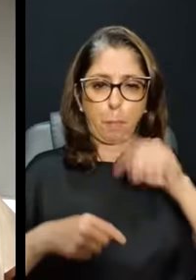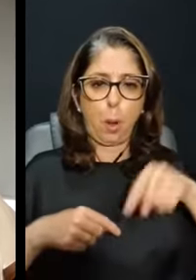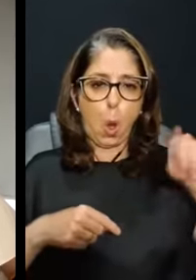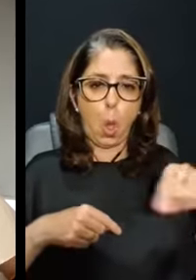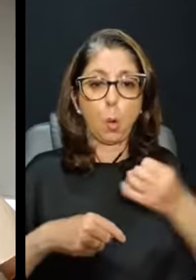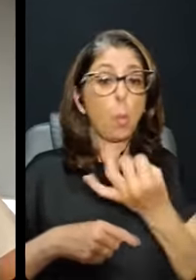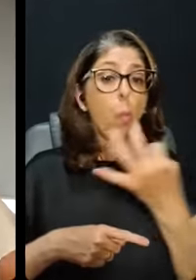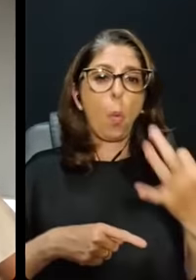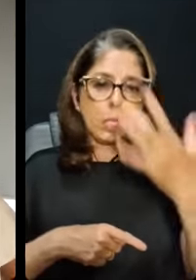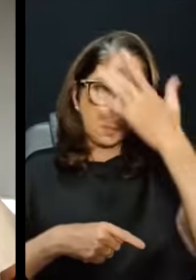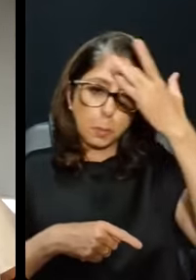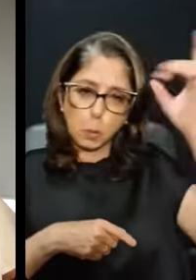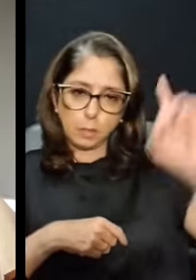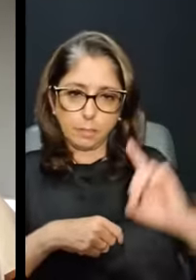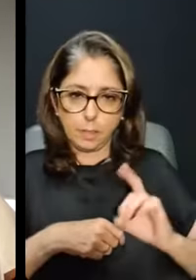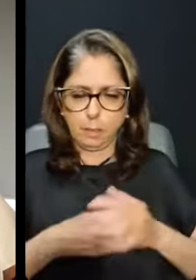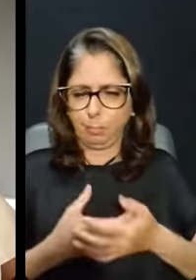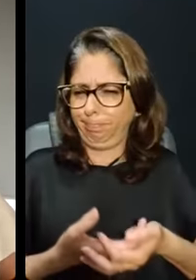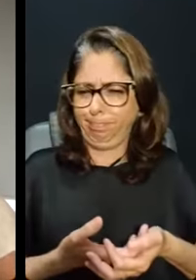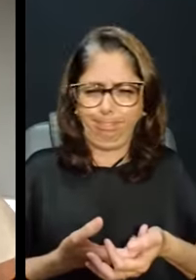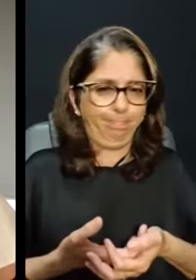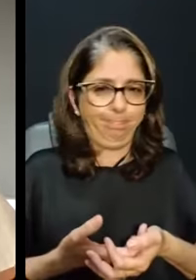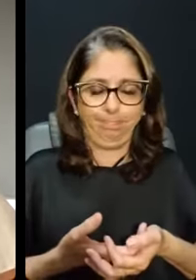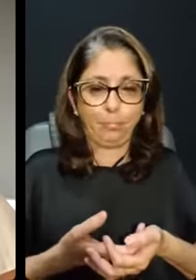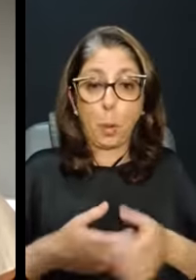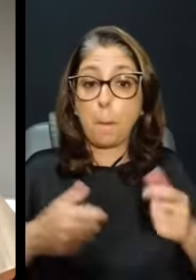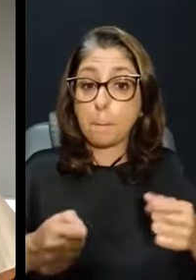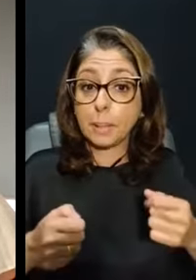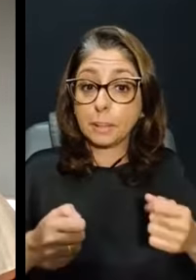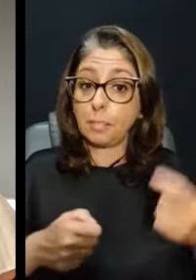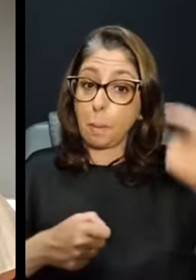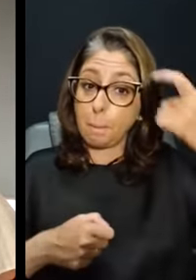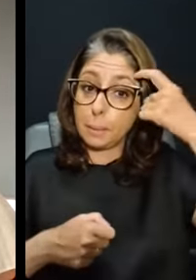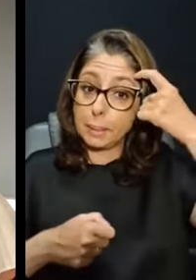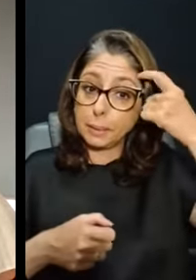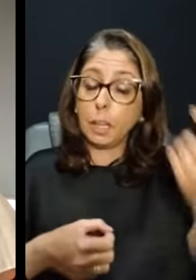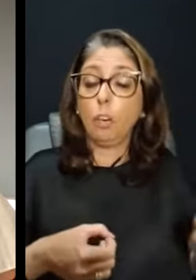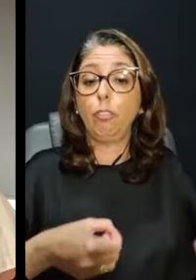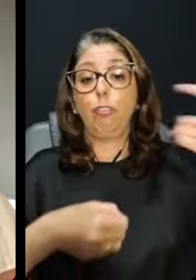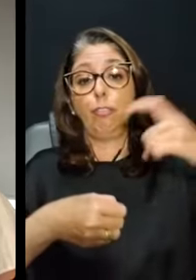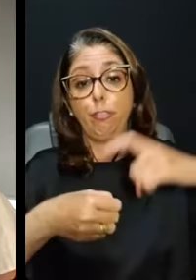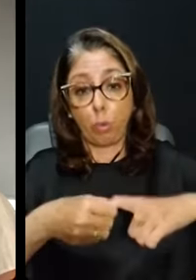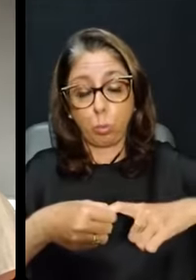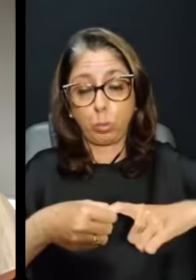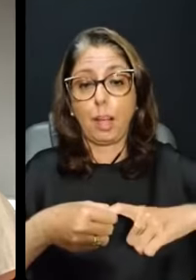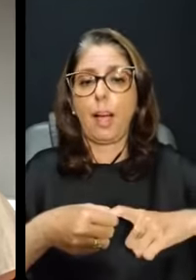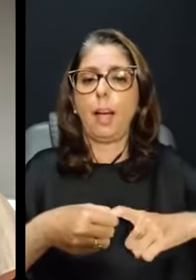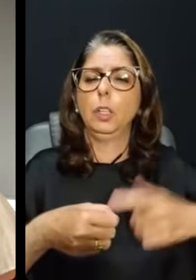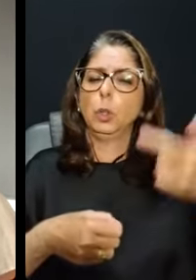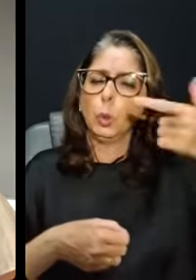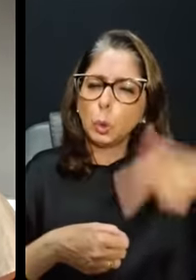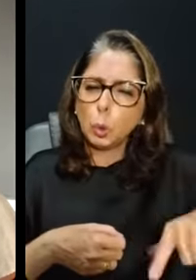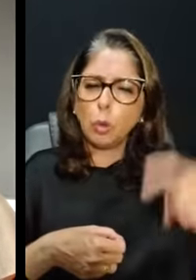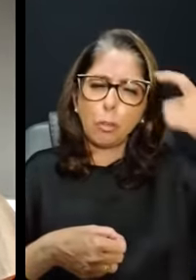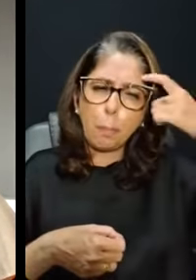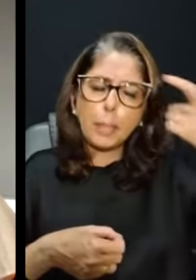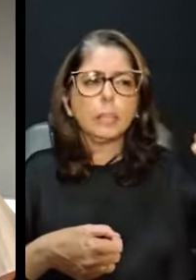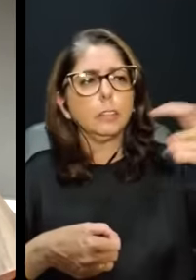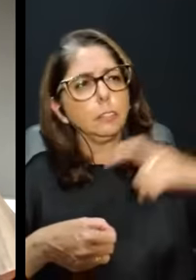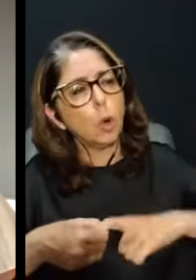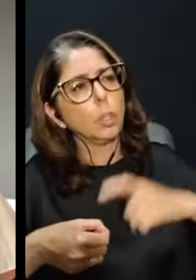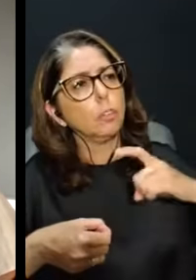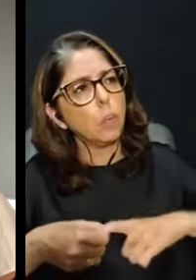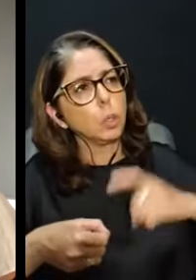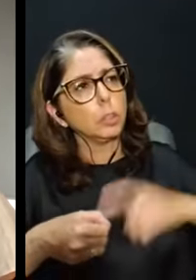que existe muito conteúdo que eu acabei estudando por conta da acessibilidade física, mas que